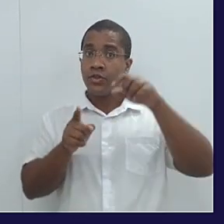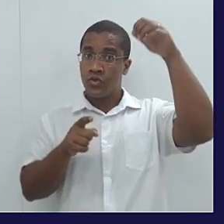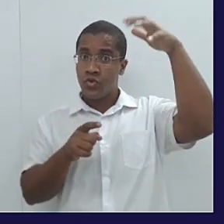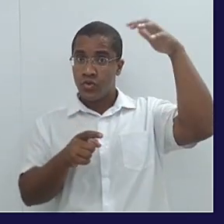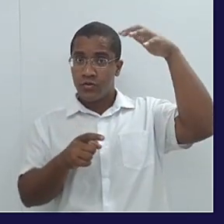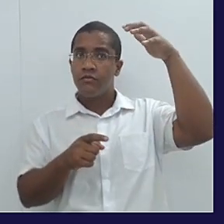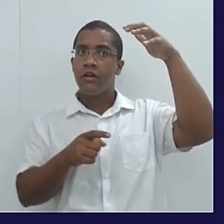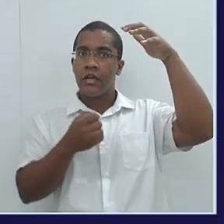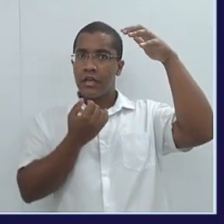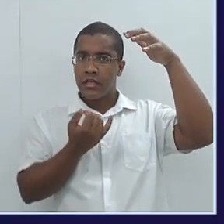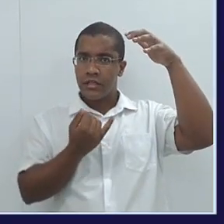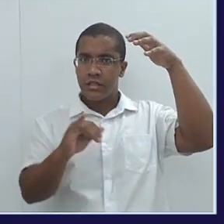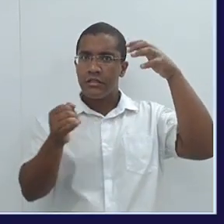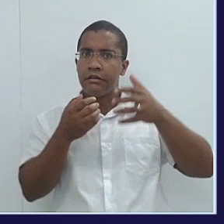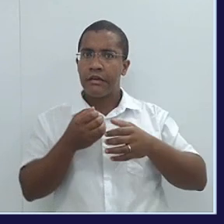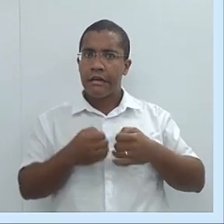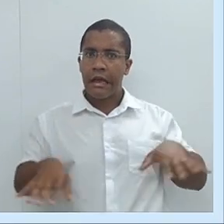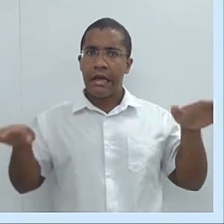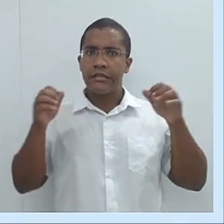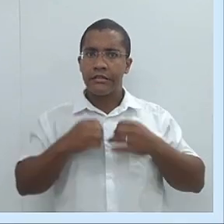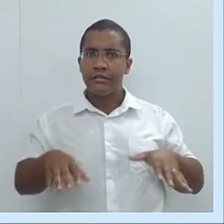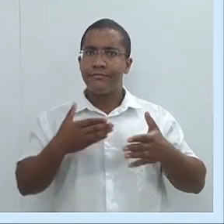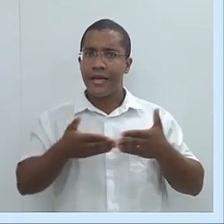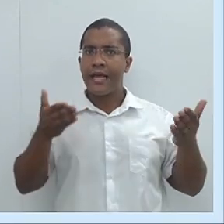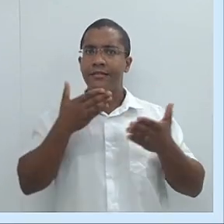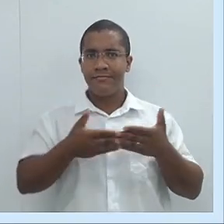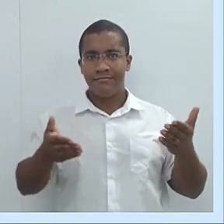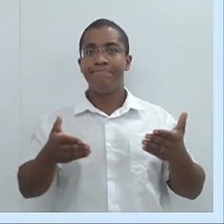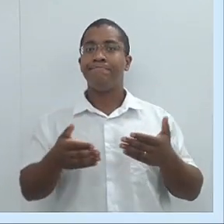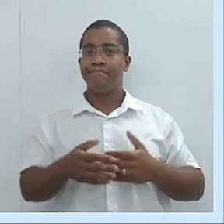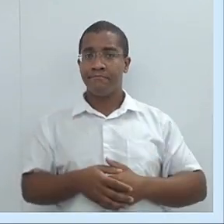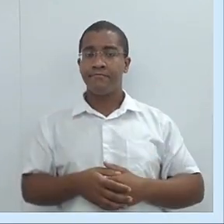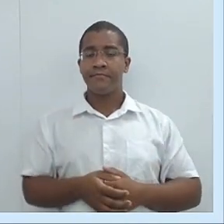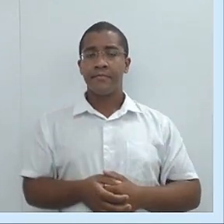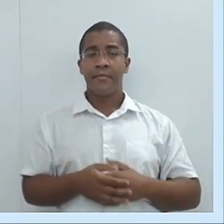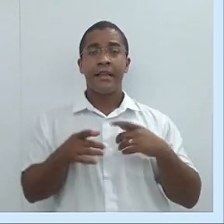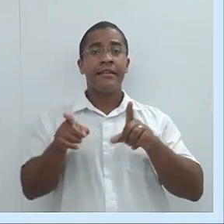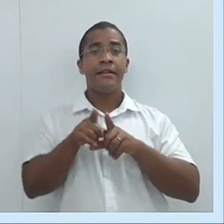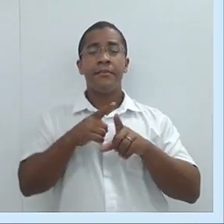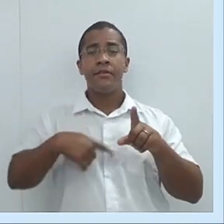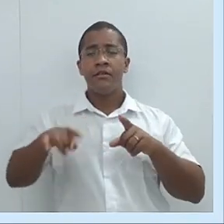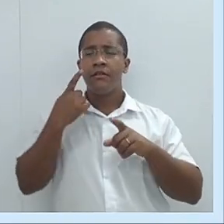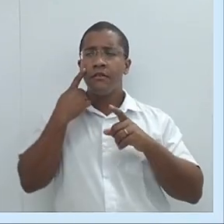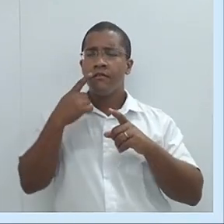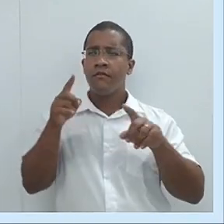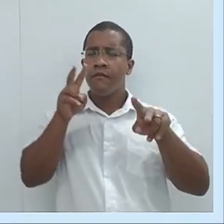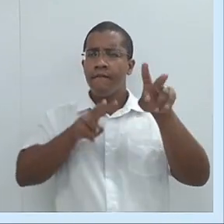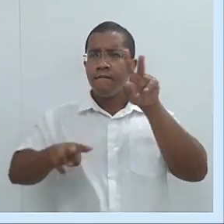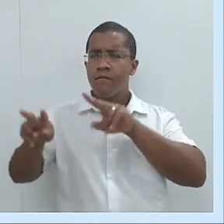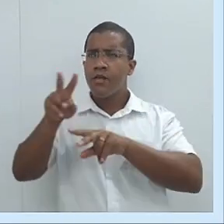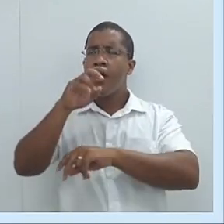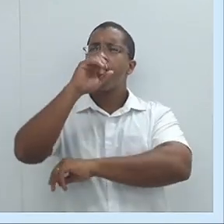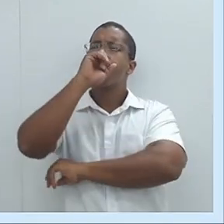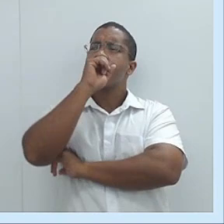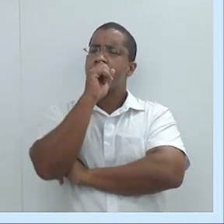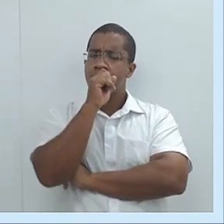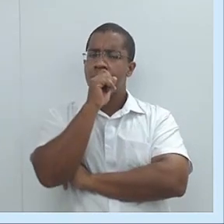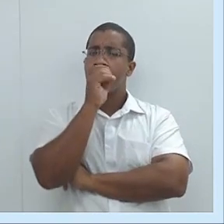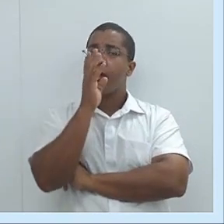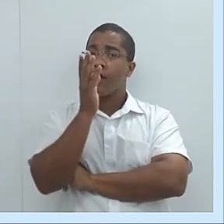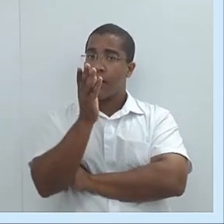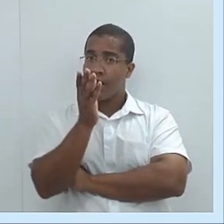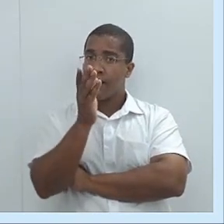um consumo muito alto de energia. E daí a gente vai olhar por outra perspectiva, né? A gente